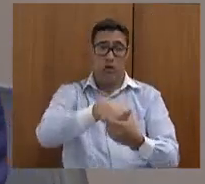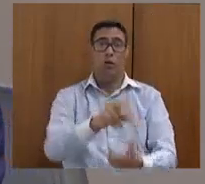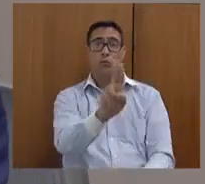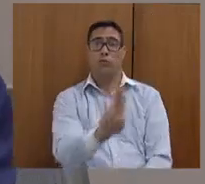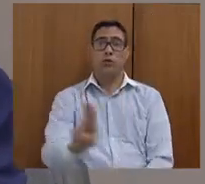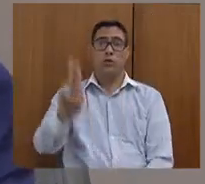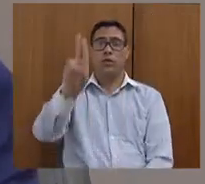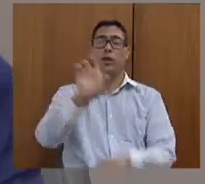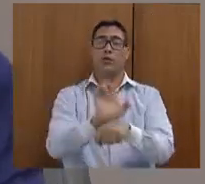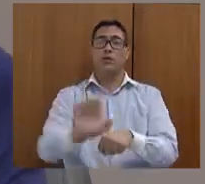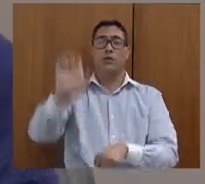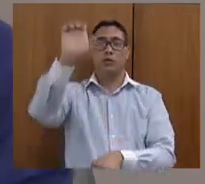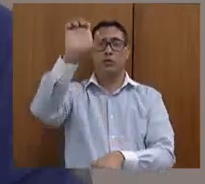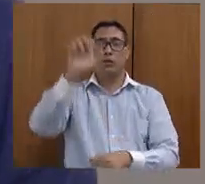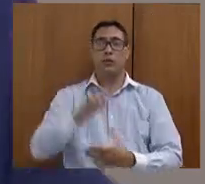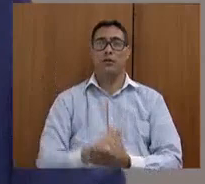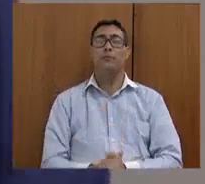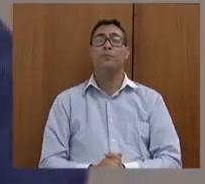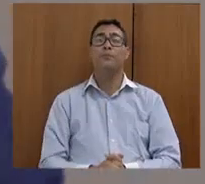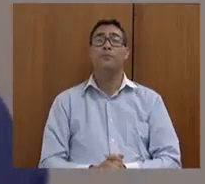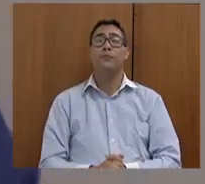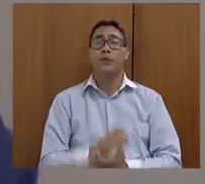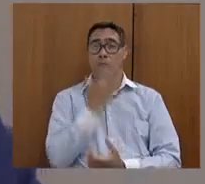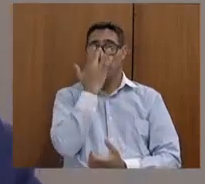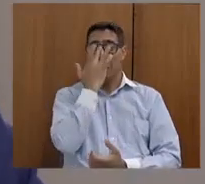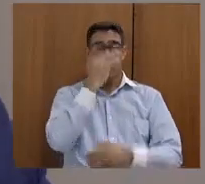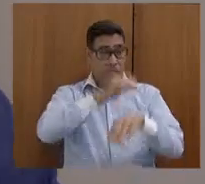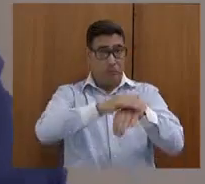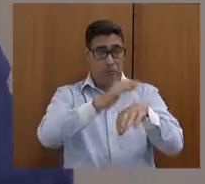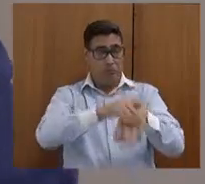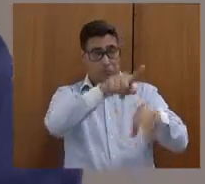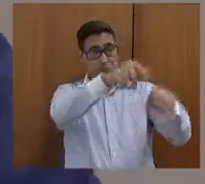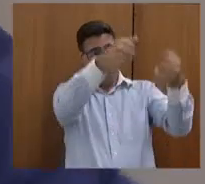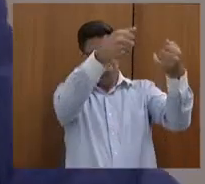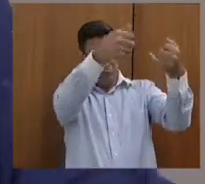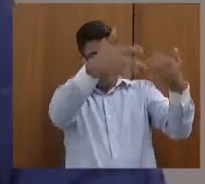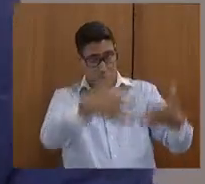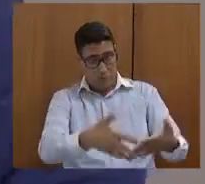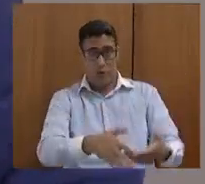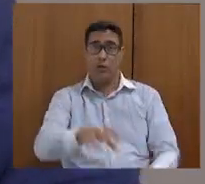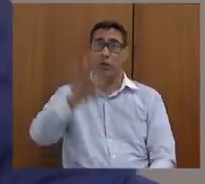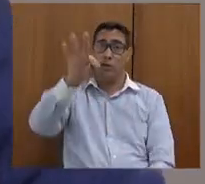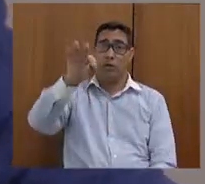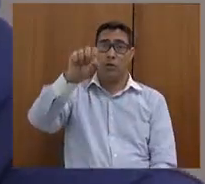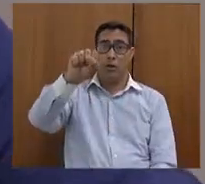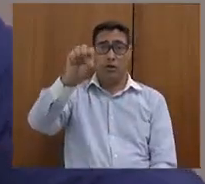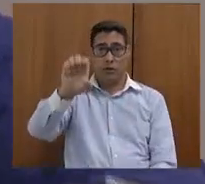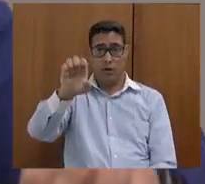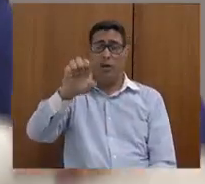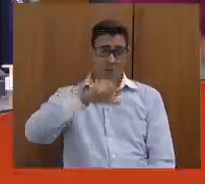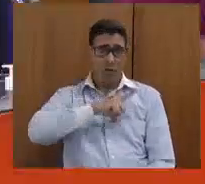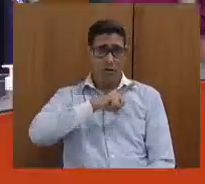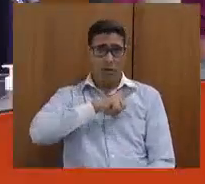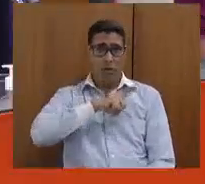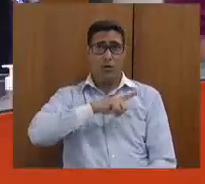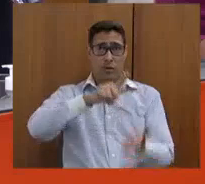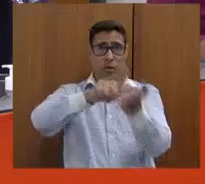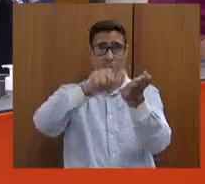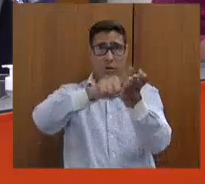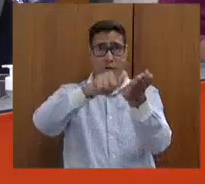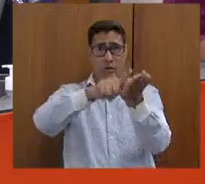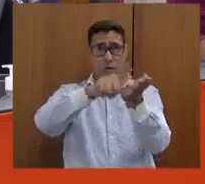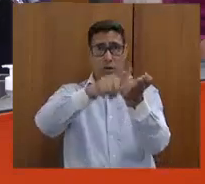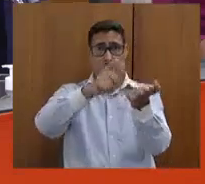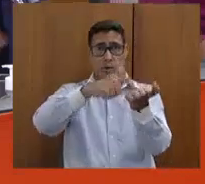estaduais que eu tô querendo dizer então o ponto que a senhora traz do TSE eu tenho aqui na minha mão a lista das